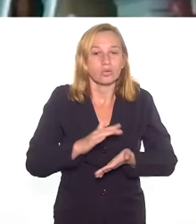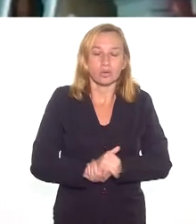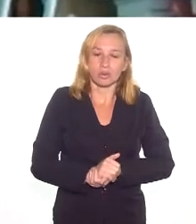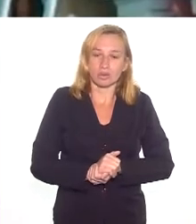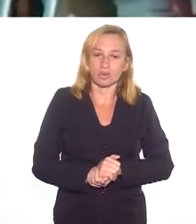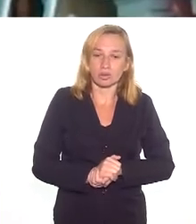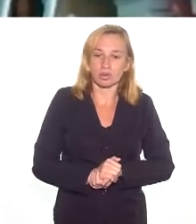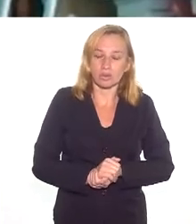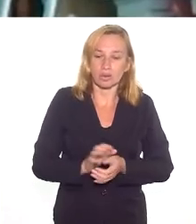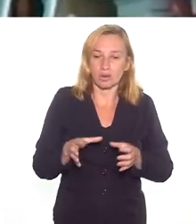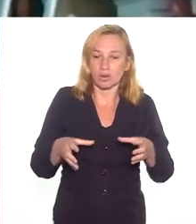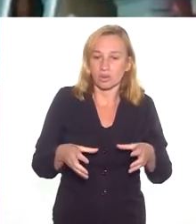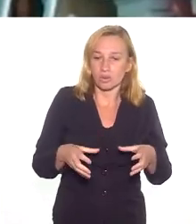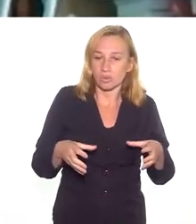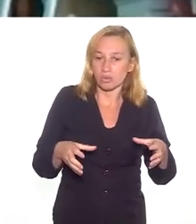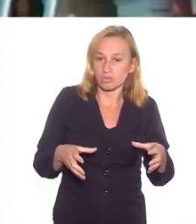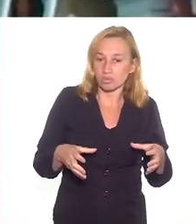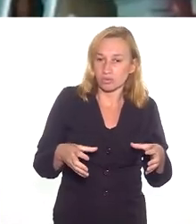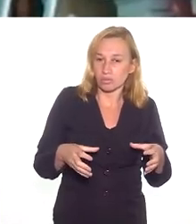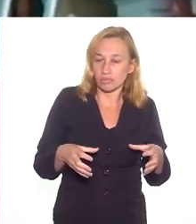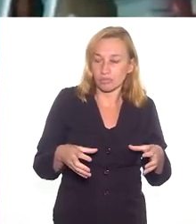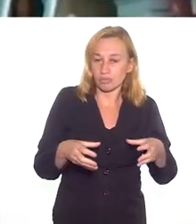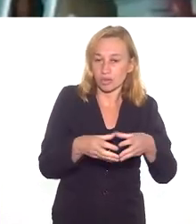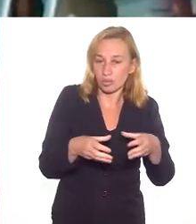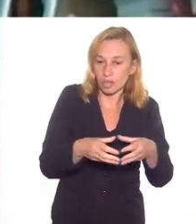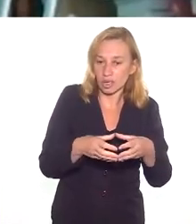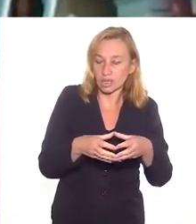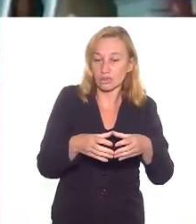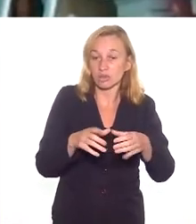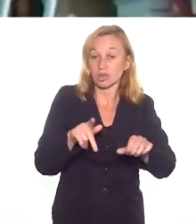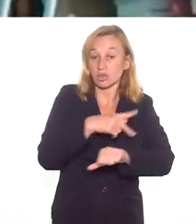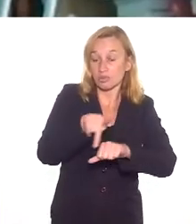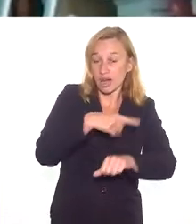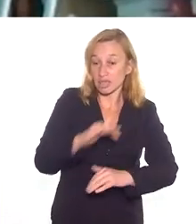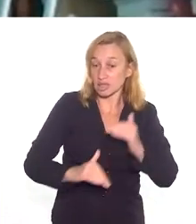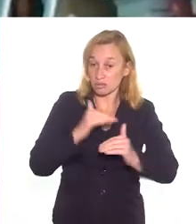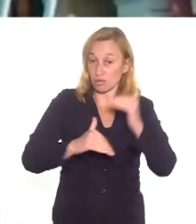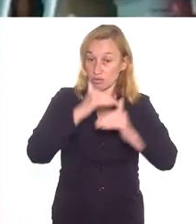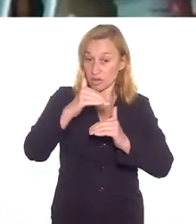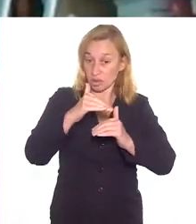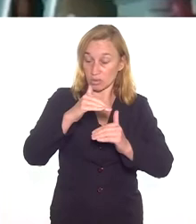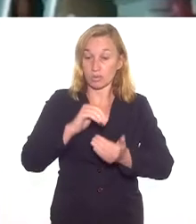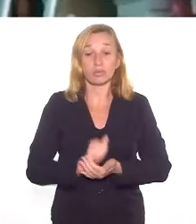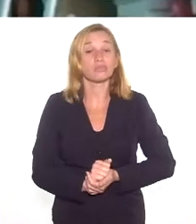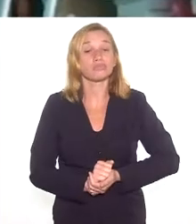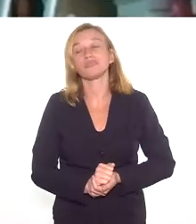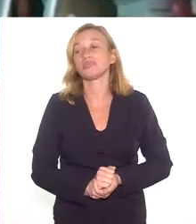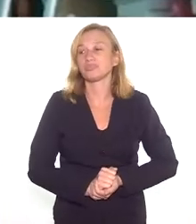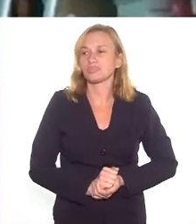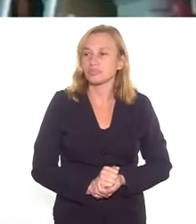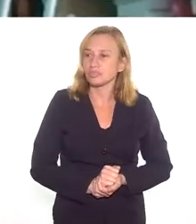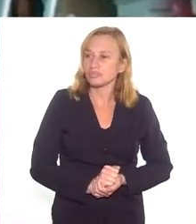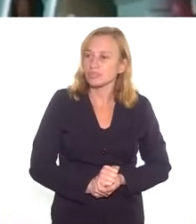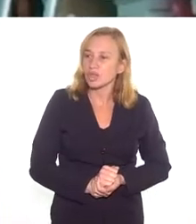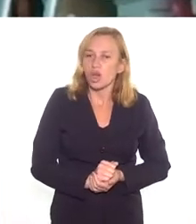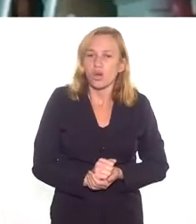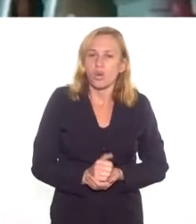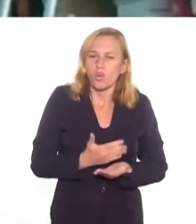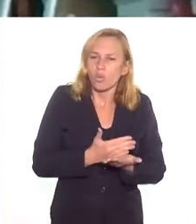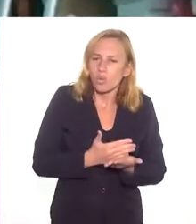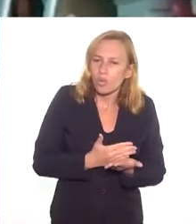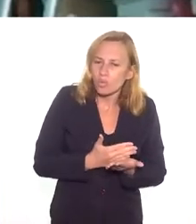portanto, mediante a ideia da cooperação técnica, da cooperação entre os países em desenvolvimento, TCDC, em